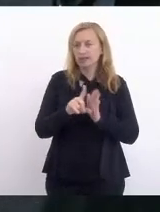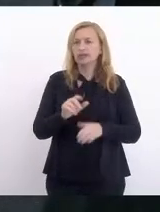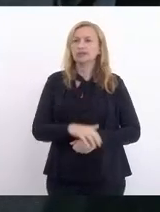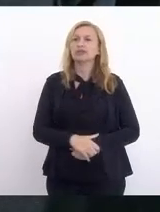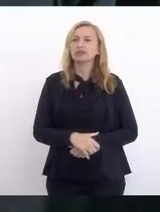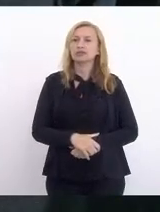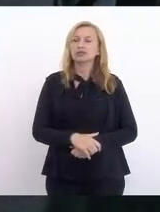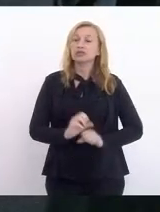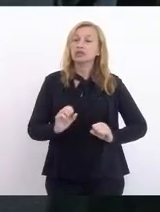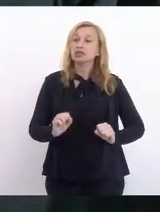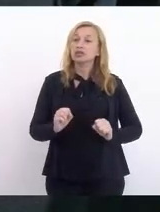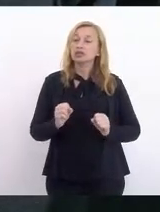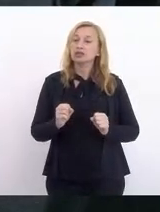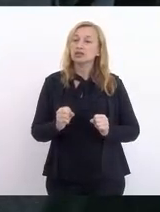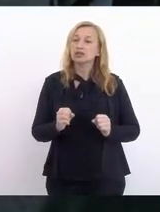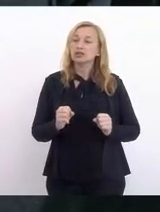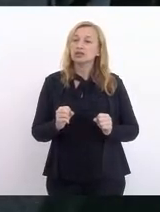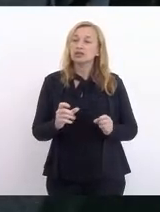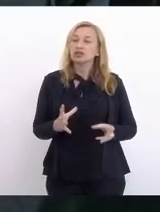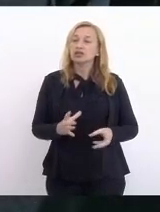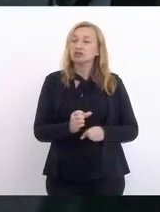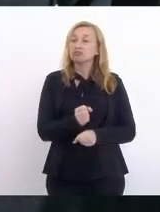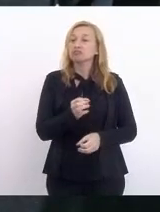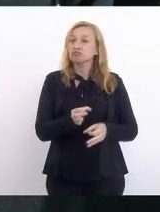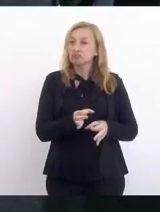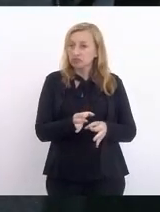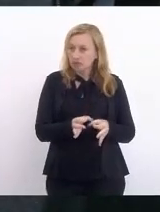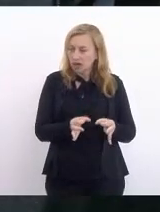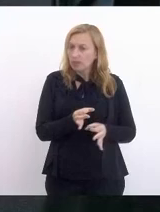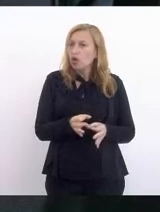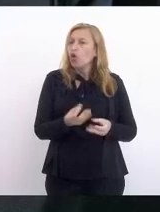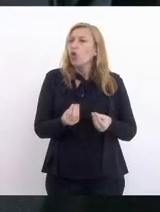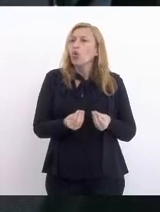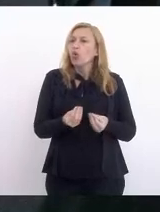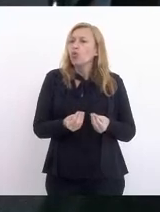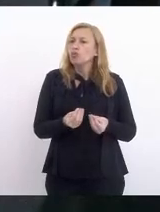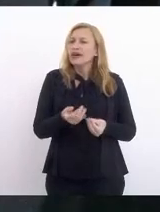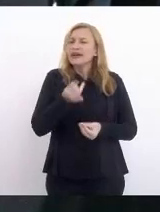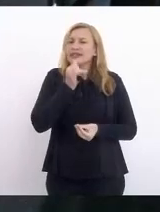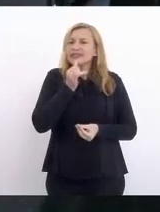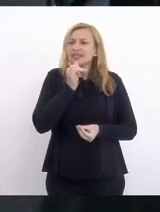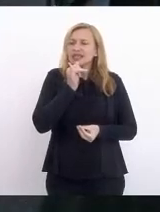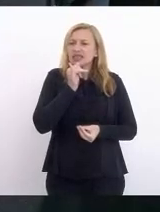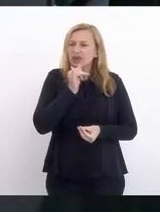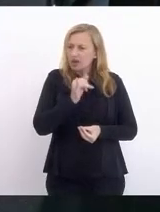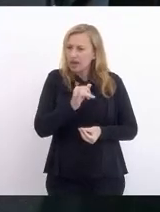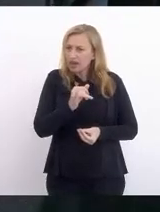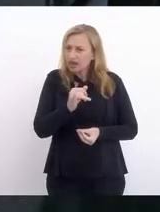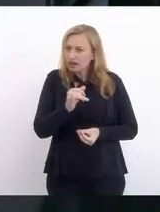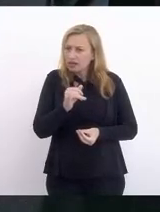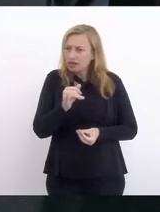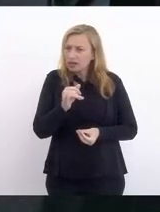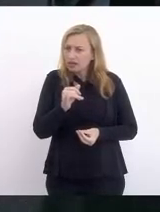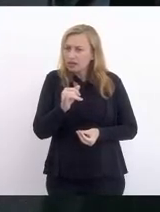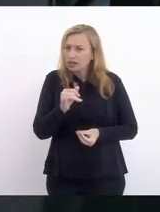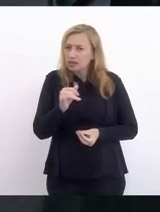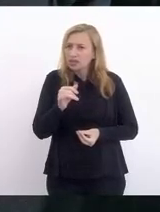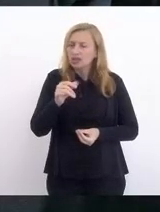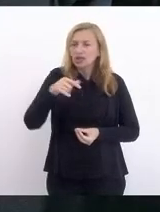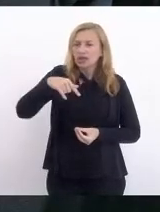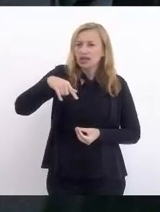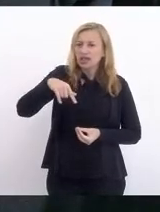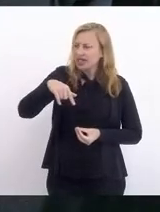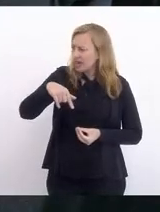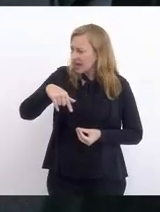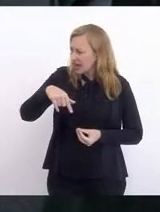de incentivo tributário como por exemplo é do que havia do Querosene de